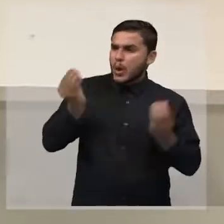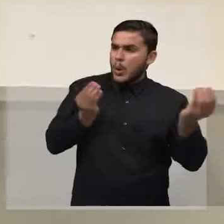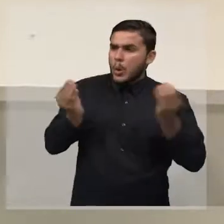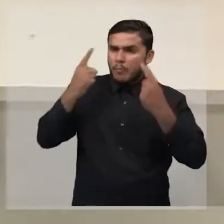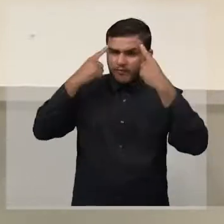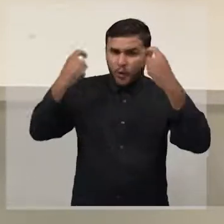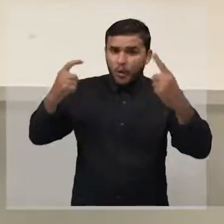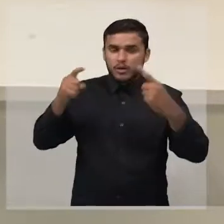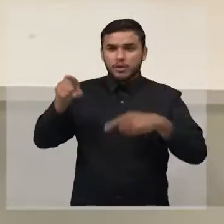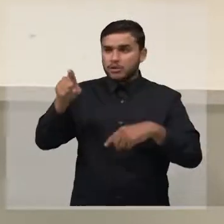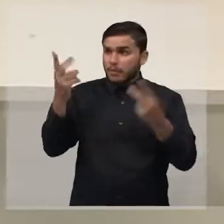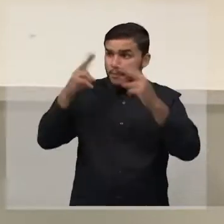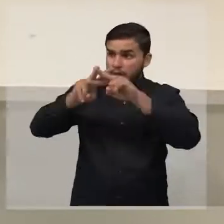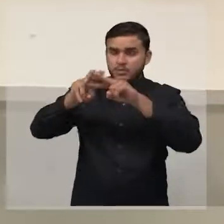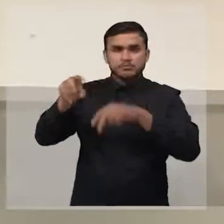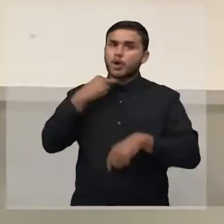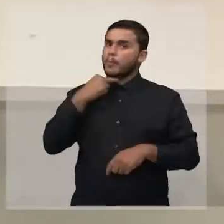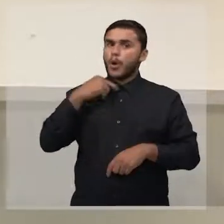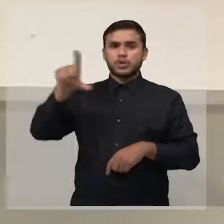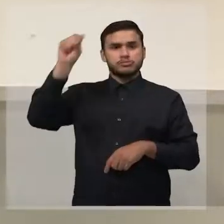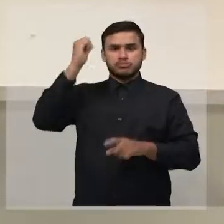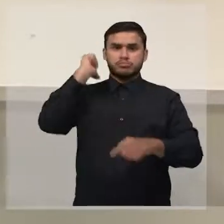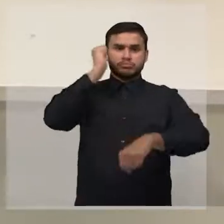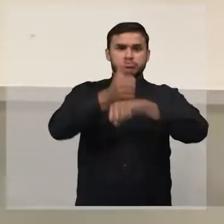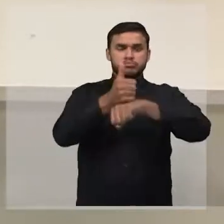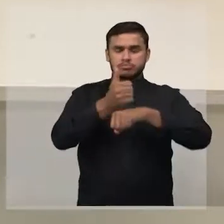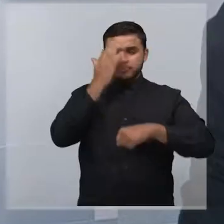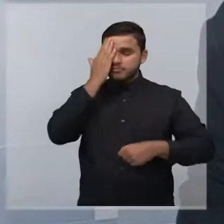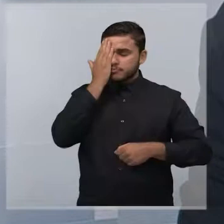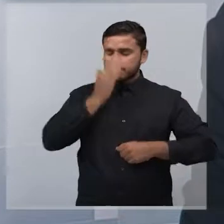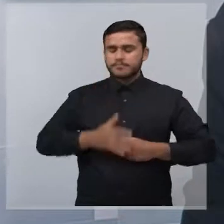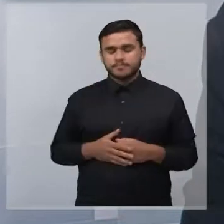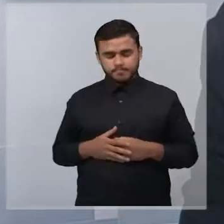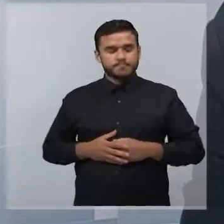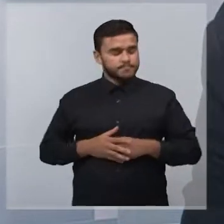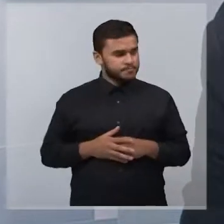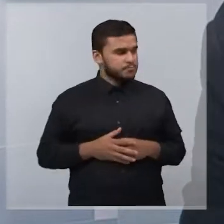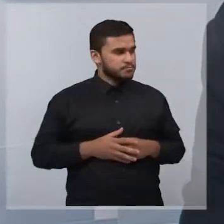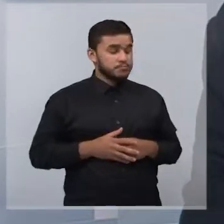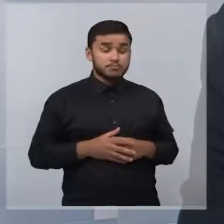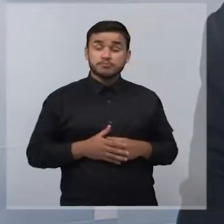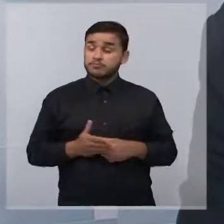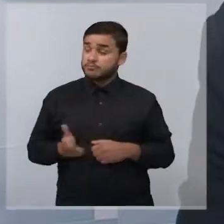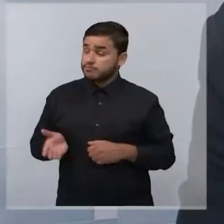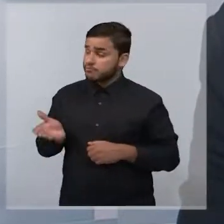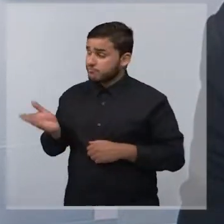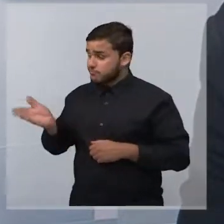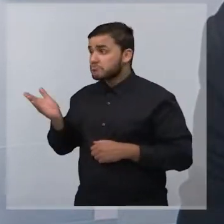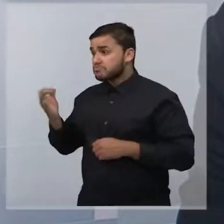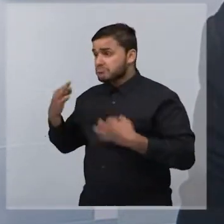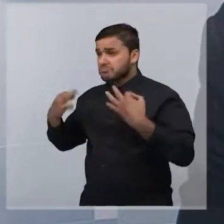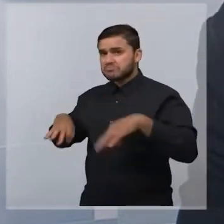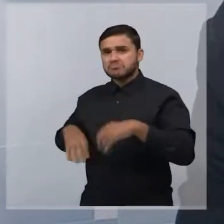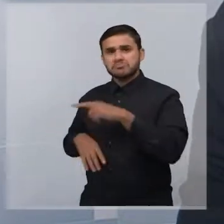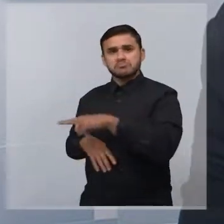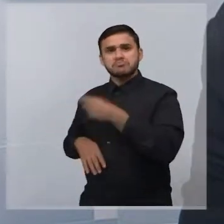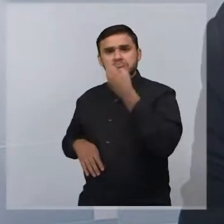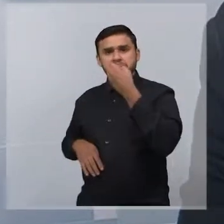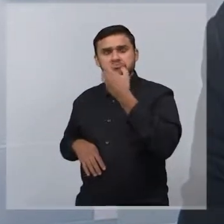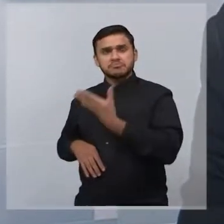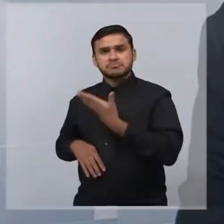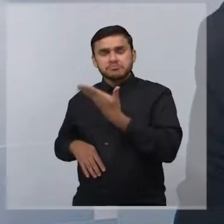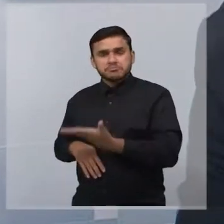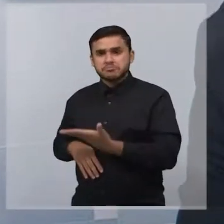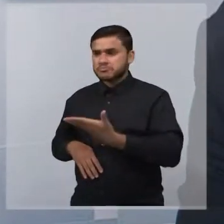para cargos comissionados no município de Fortaleza? Olha, eu até agradeço esse seu preâmbulo, coisa que acontece com